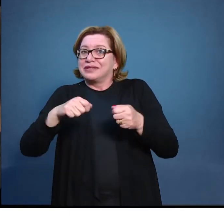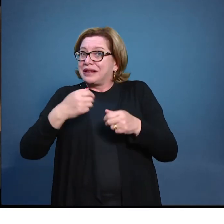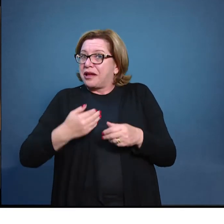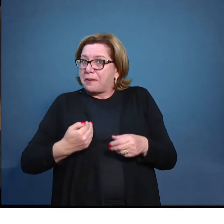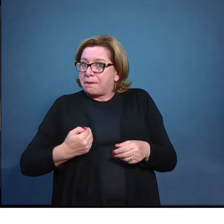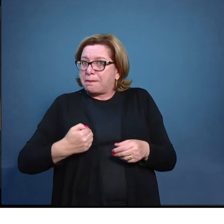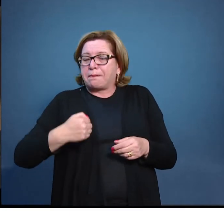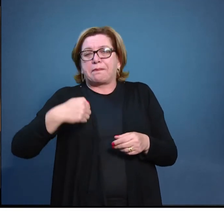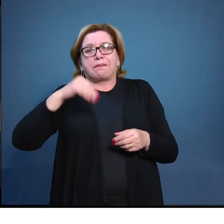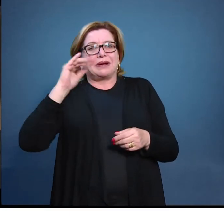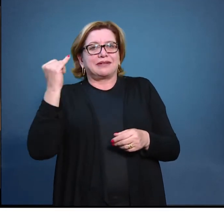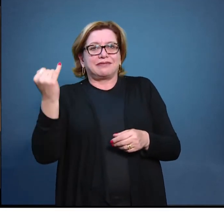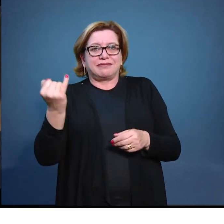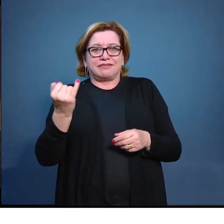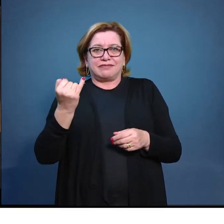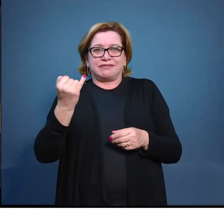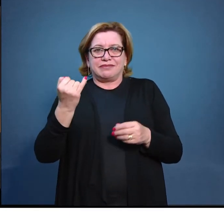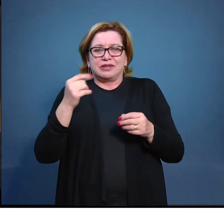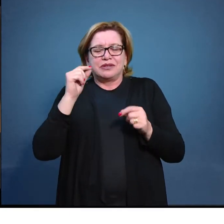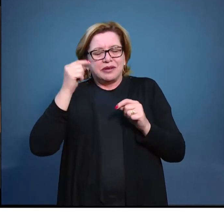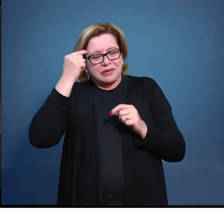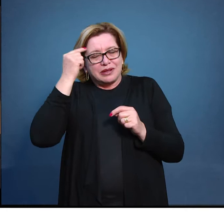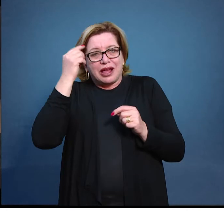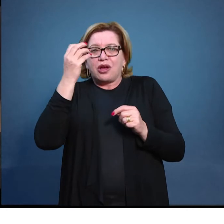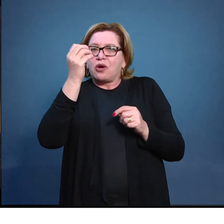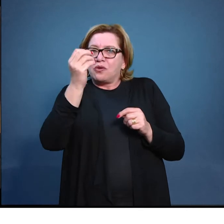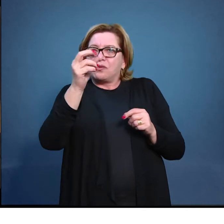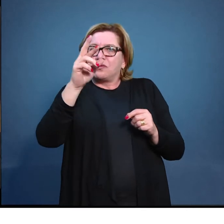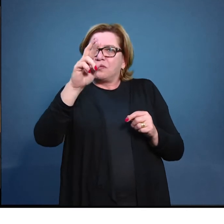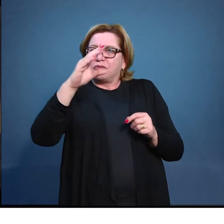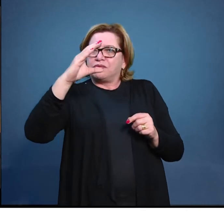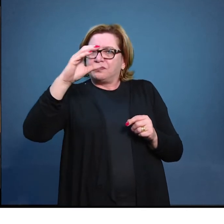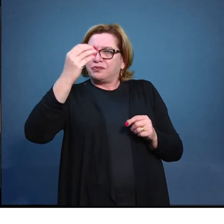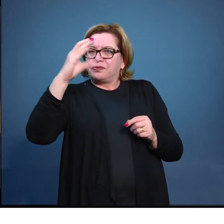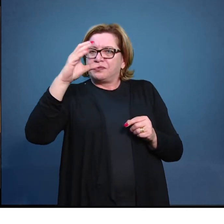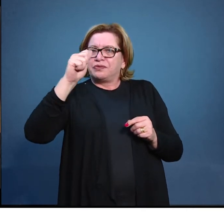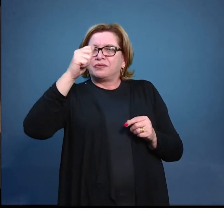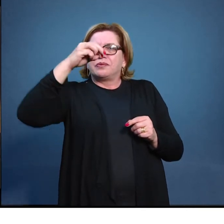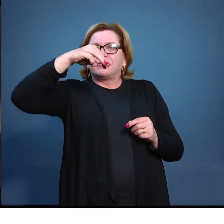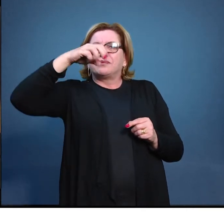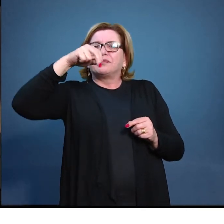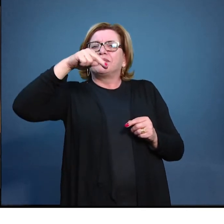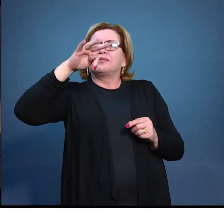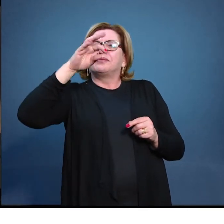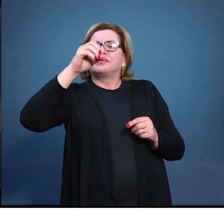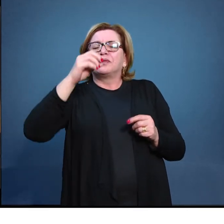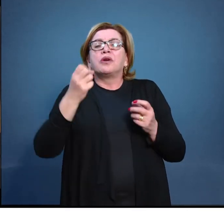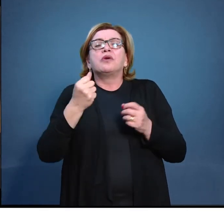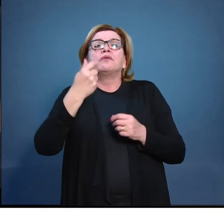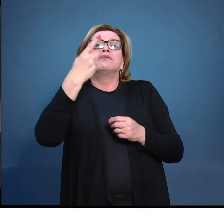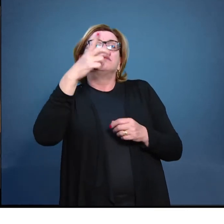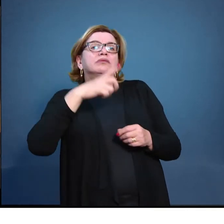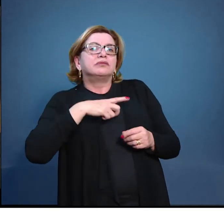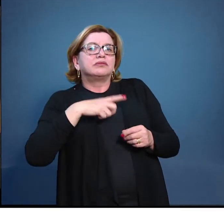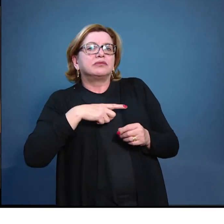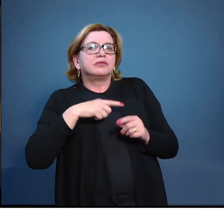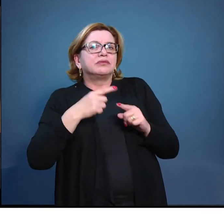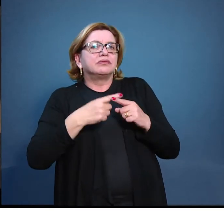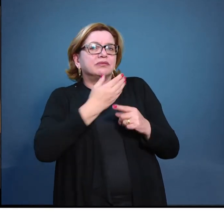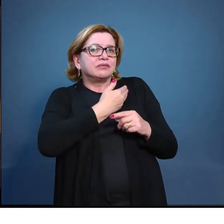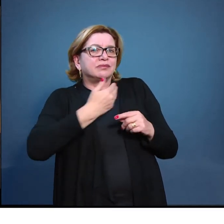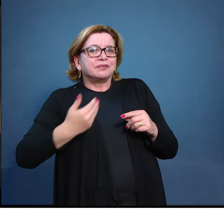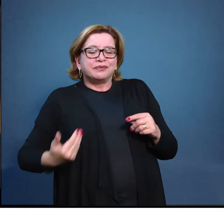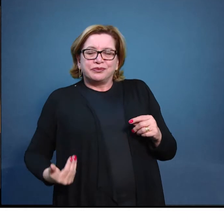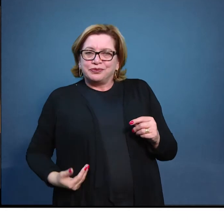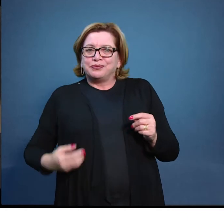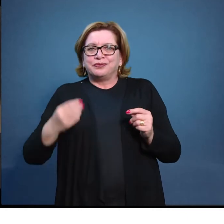ainda quanto eu tenho de orçamento, porque o público ele só funciona